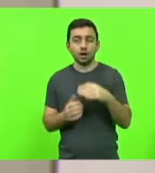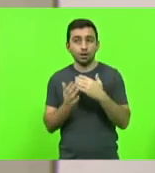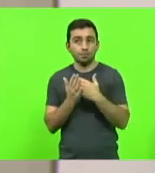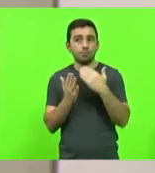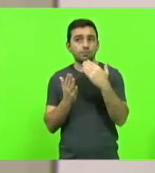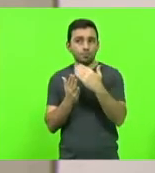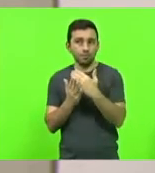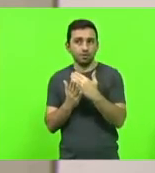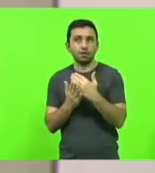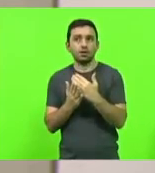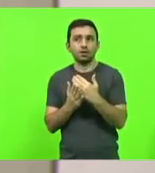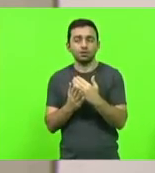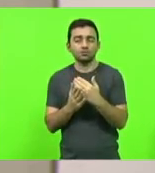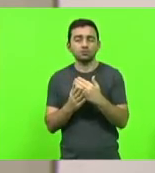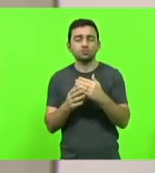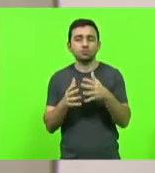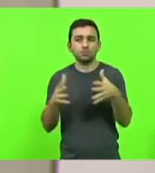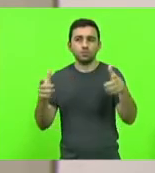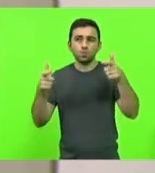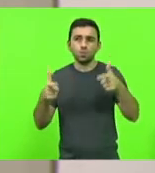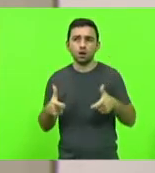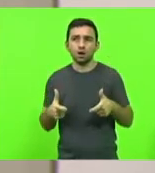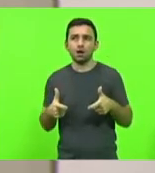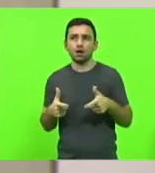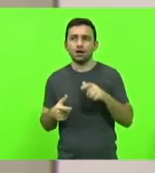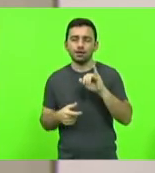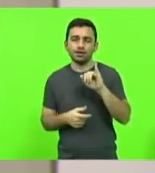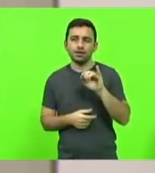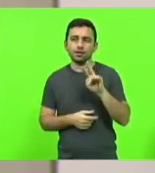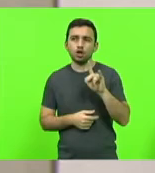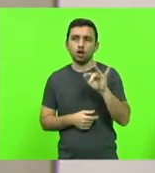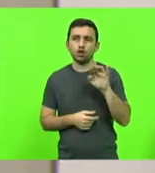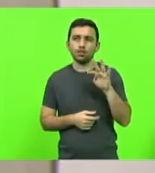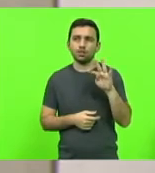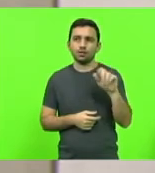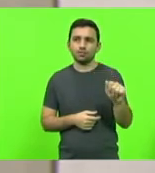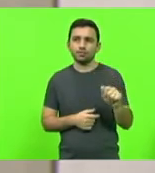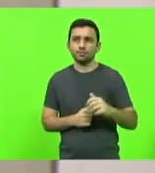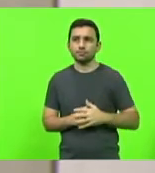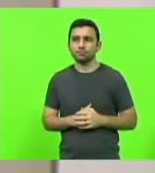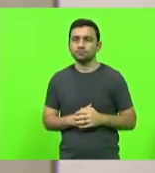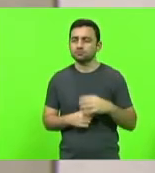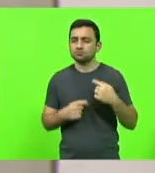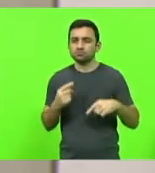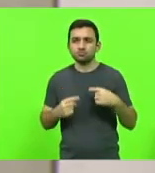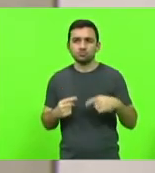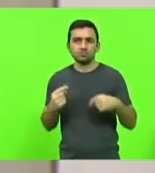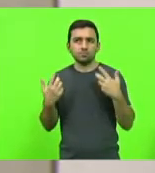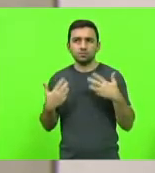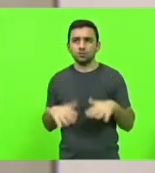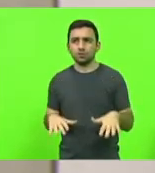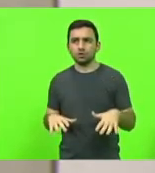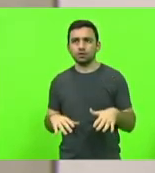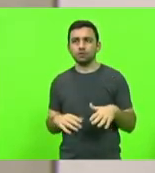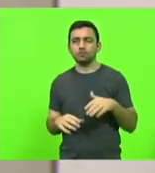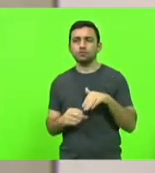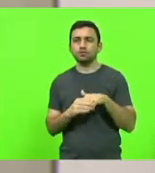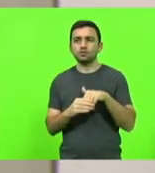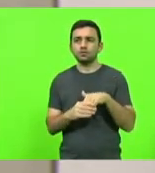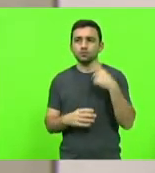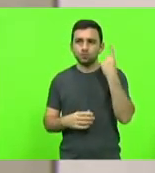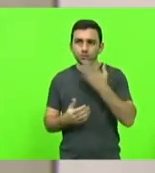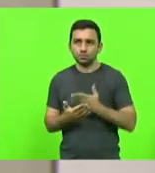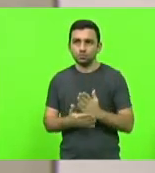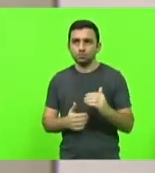na localidade de Braço do Baú, município de Ilhota, em discussão. Não havendo quem queira discutir, em votação, deputados que